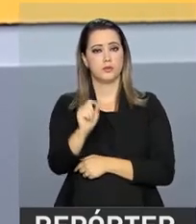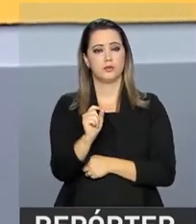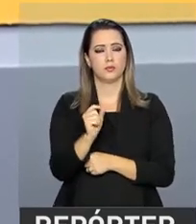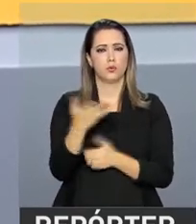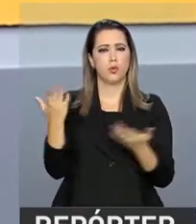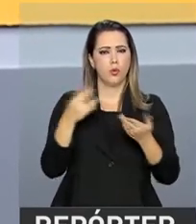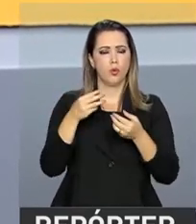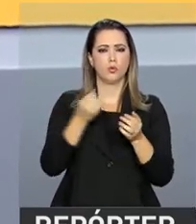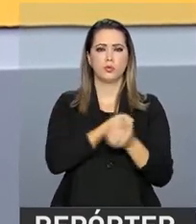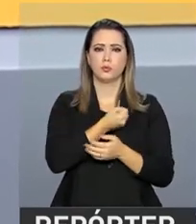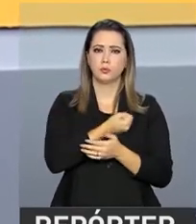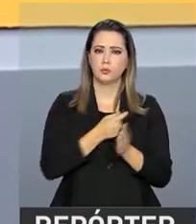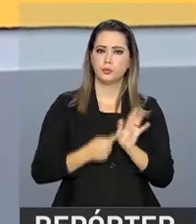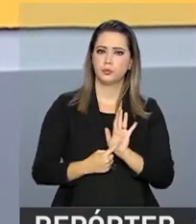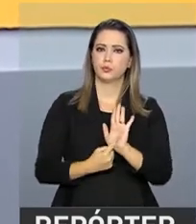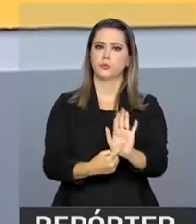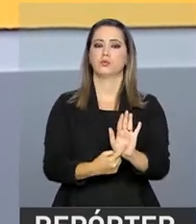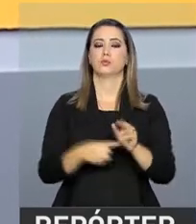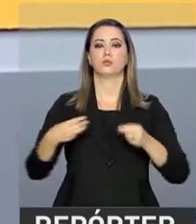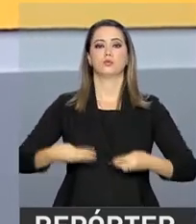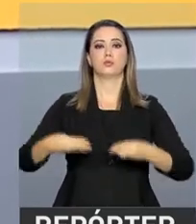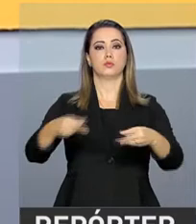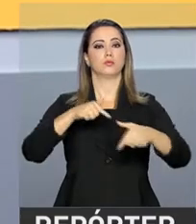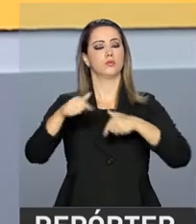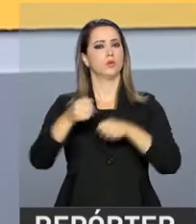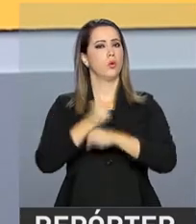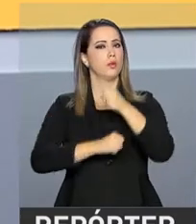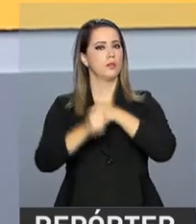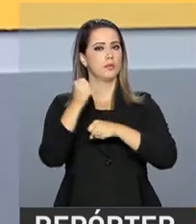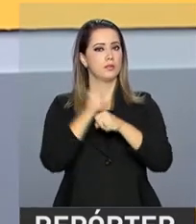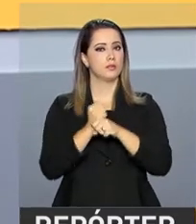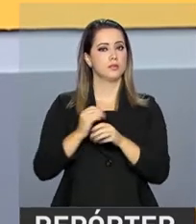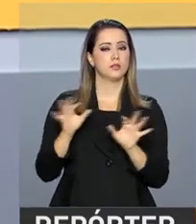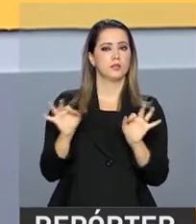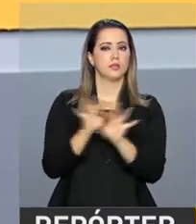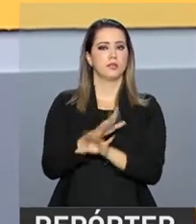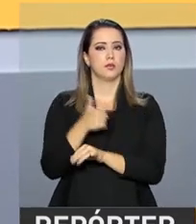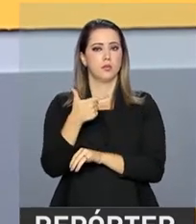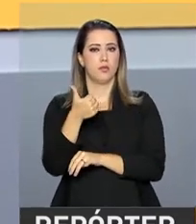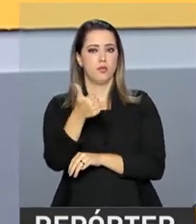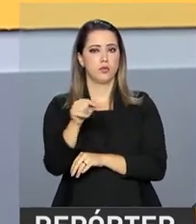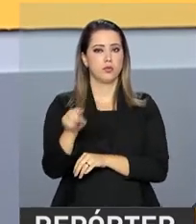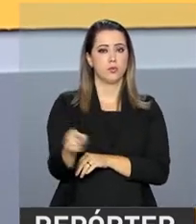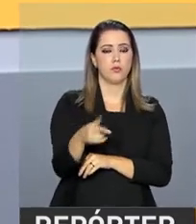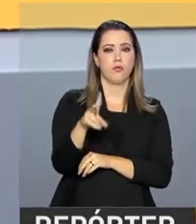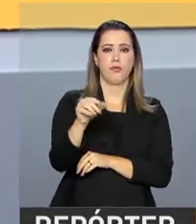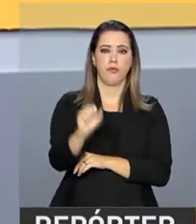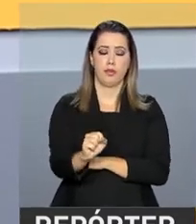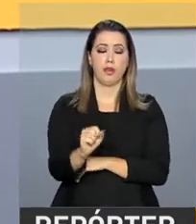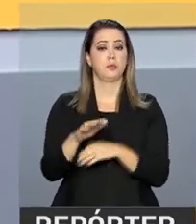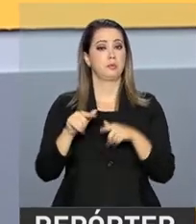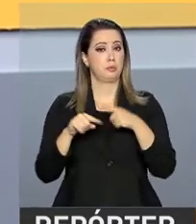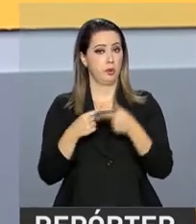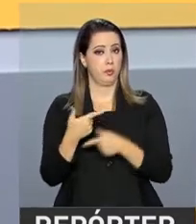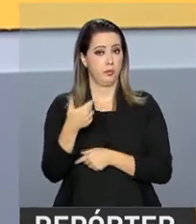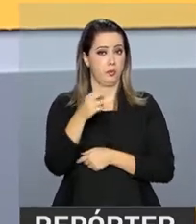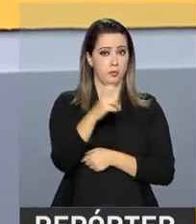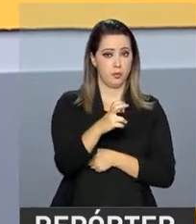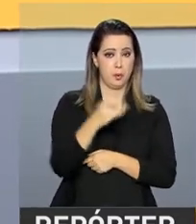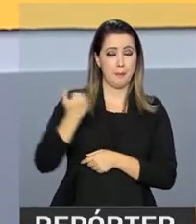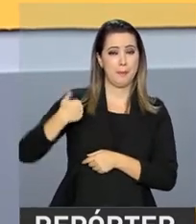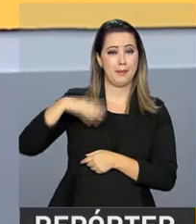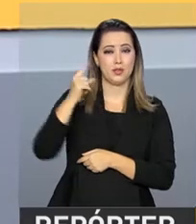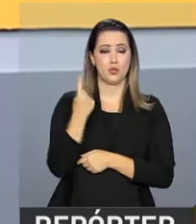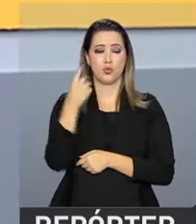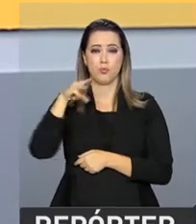hoje pelo ministério do trabalho no ano passado foram encerradas quase 21 mil vagas em 2015 o país perdeu mais de um